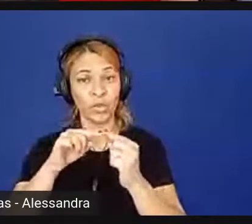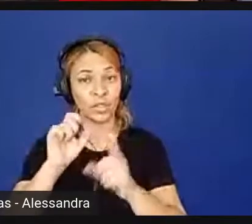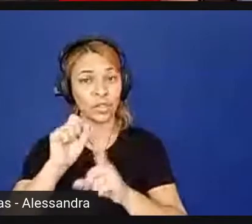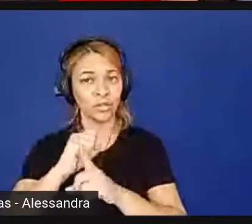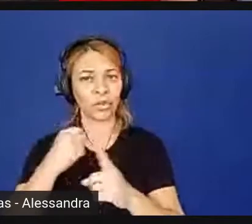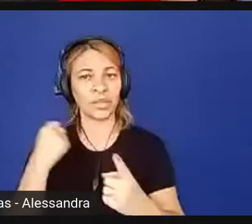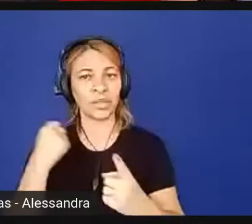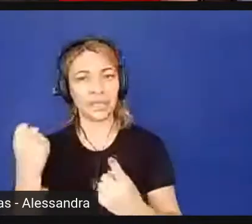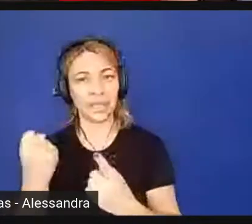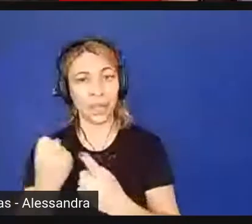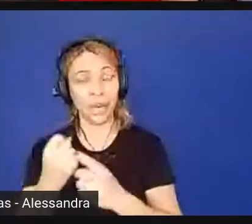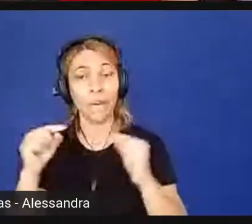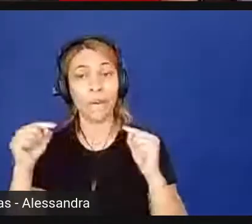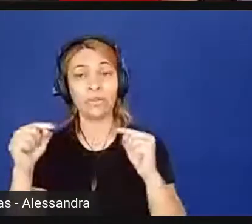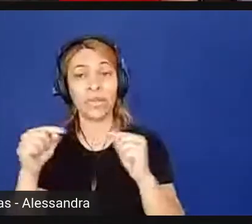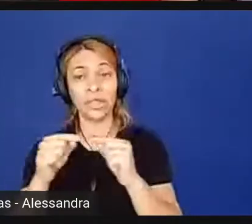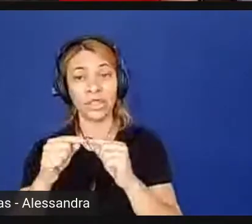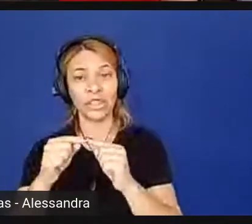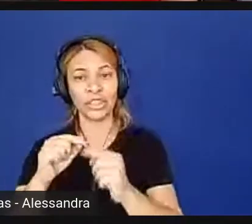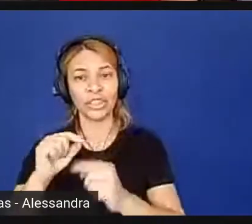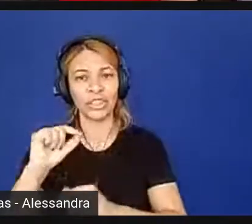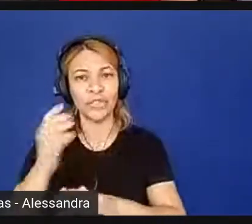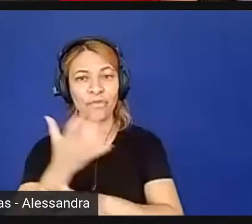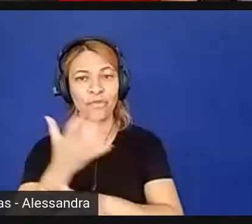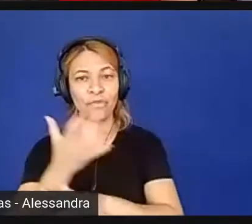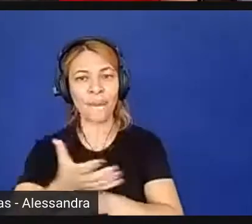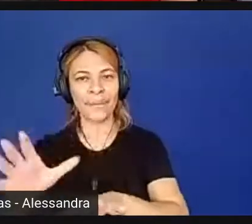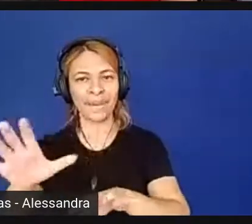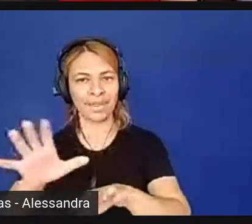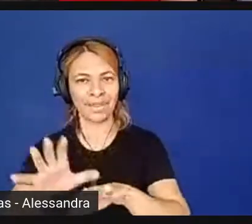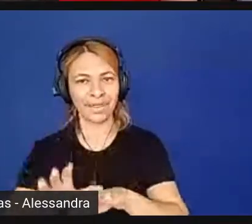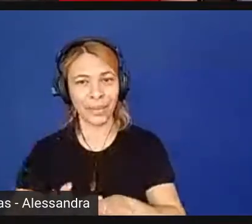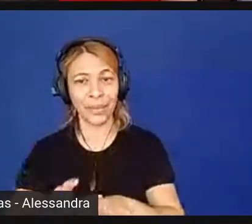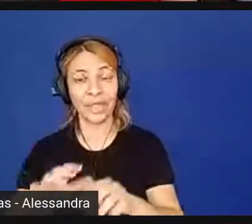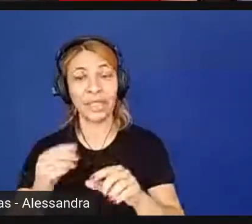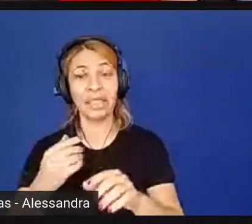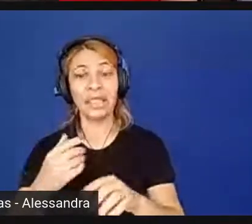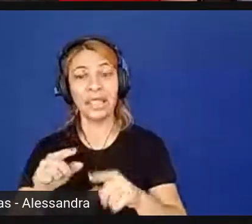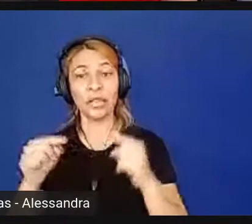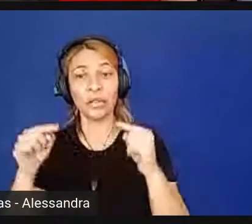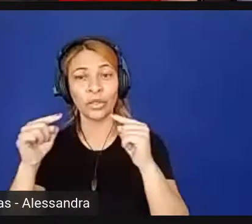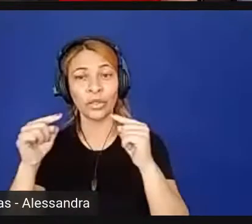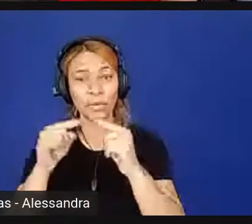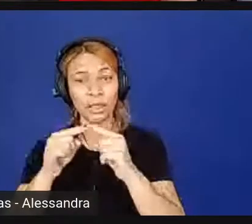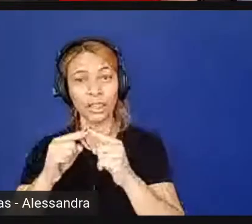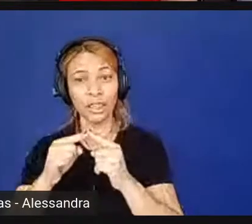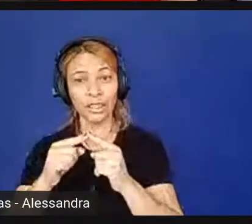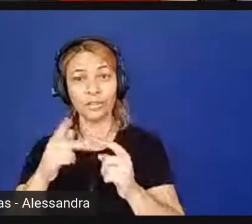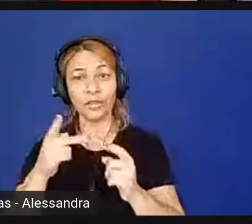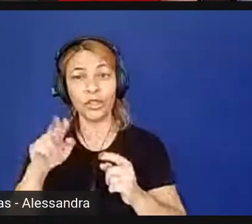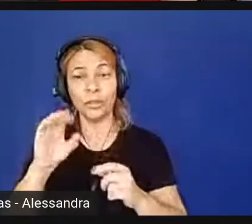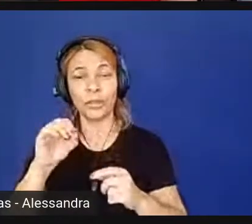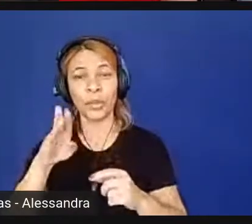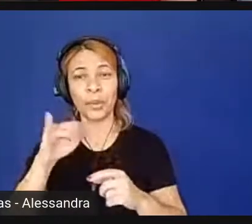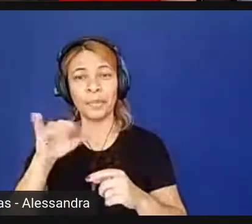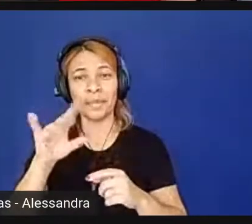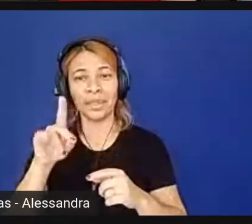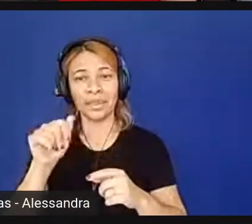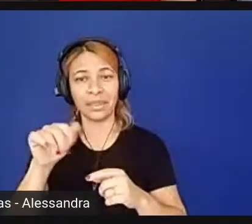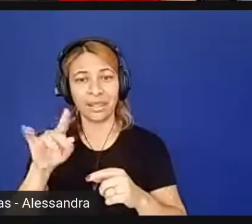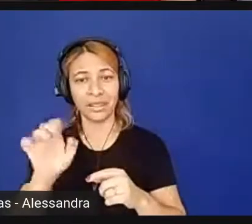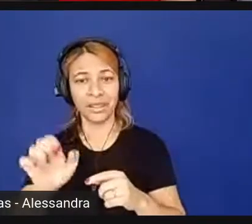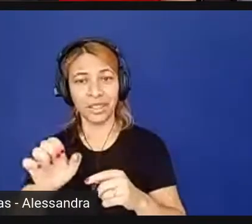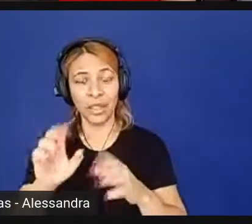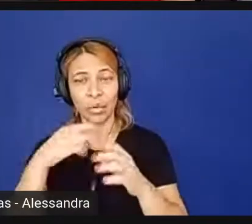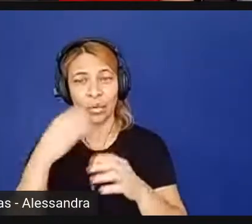aos objetivos ambientais e, por que não, aos objetivos de probidade. Quando a gente fala de compliance, a gente pensa na